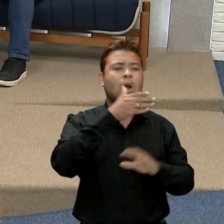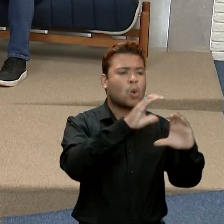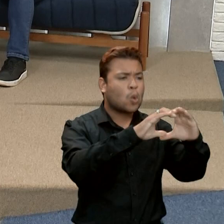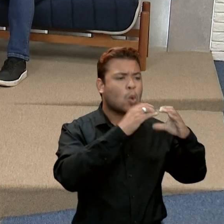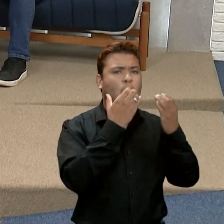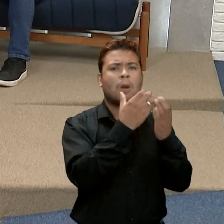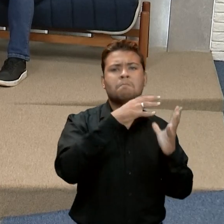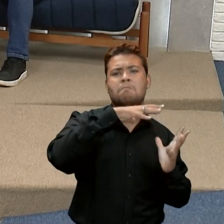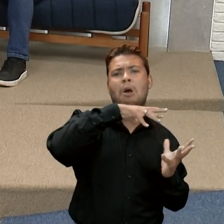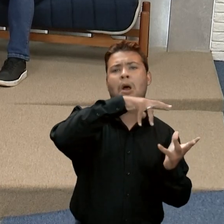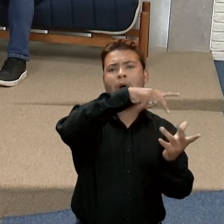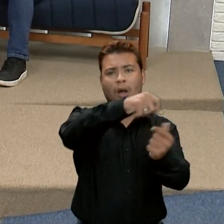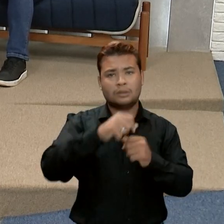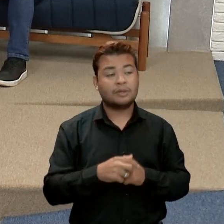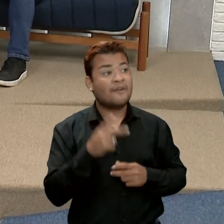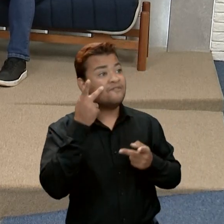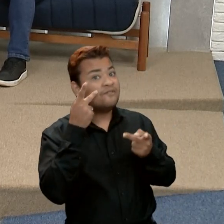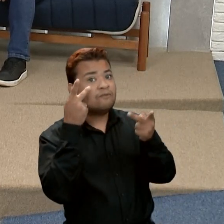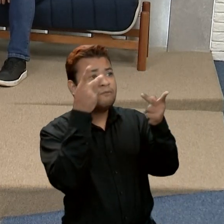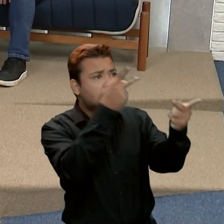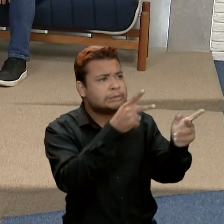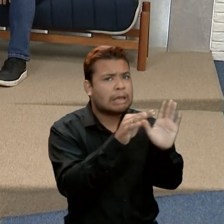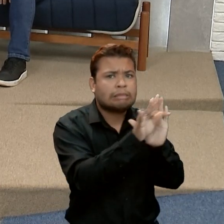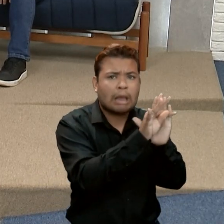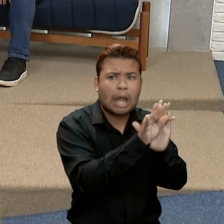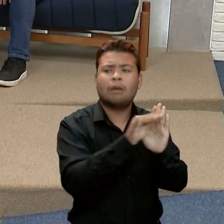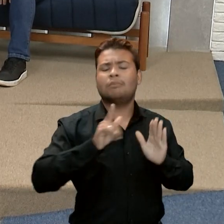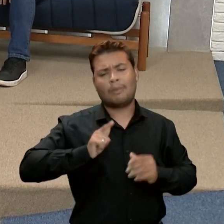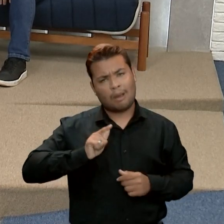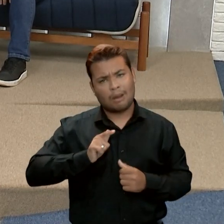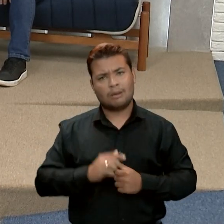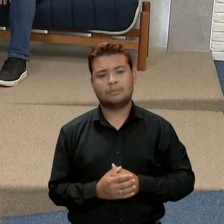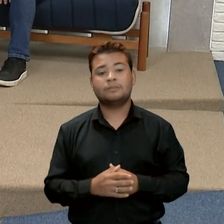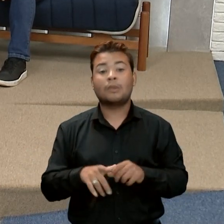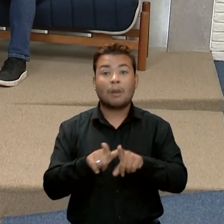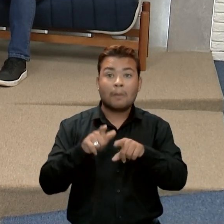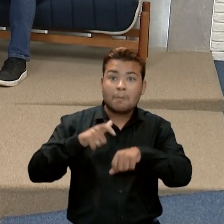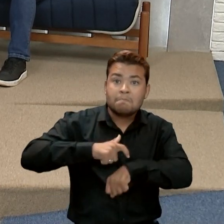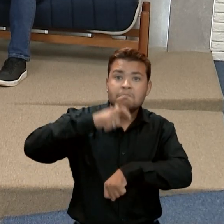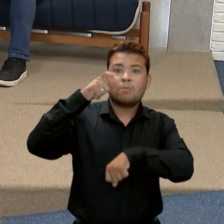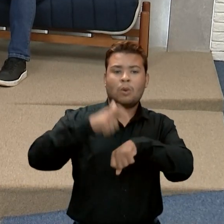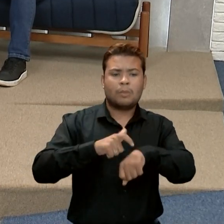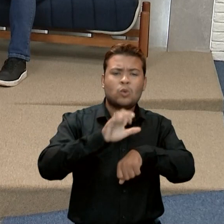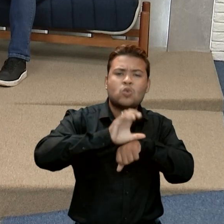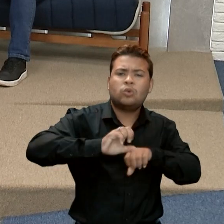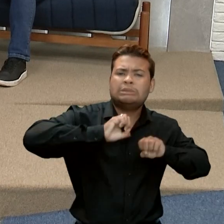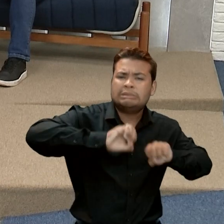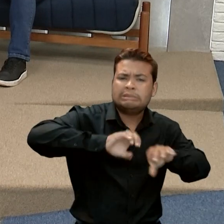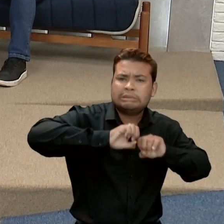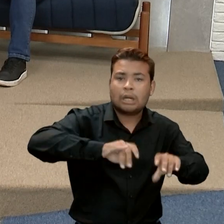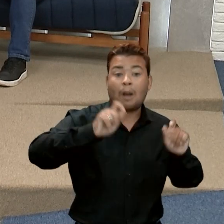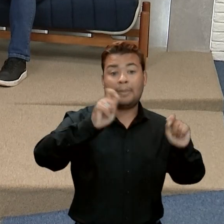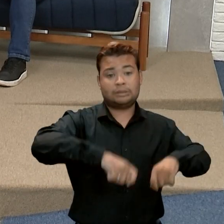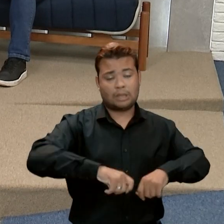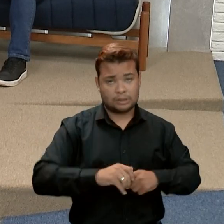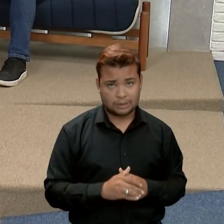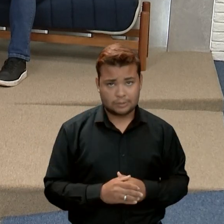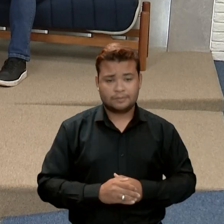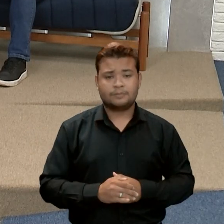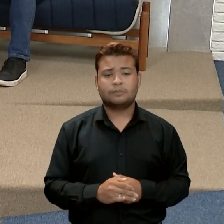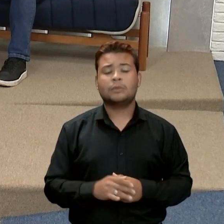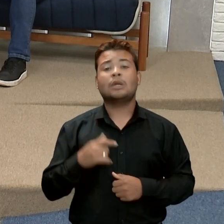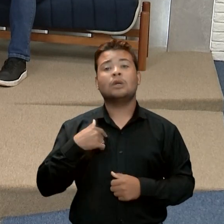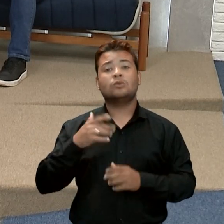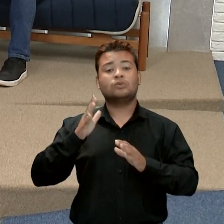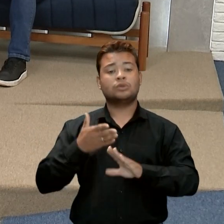internacionais, fazemos visitas técnicas, né? Tem momentos de capacitação, eu até ia comentar sobre isso, eu passei um